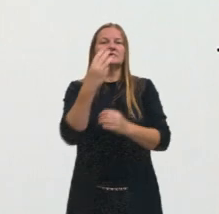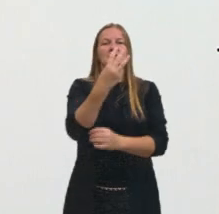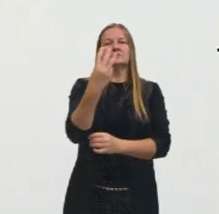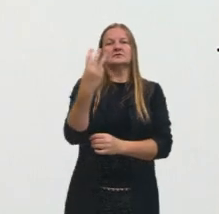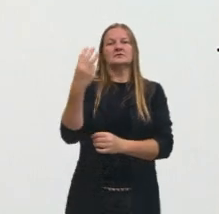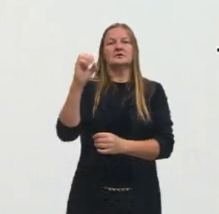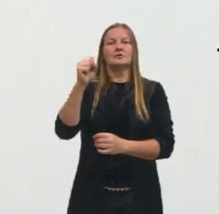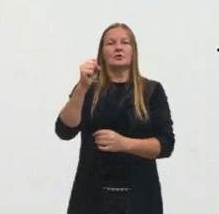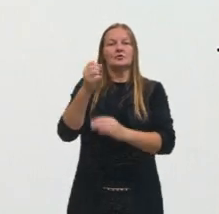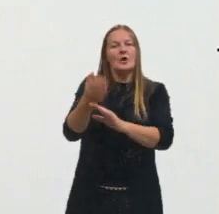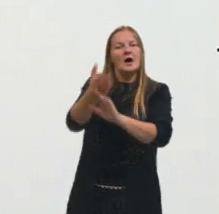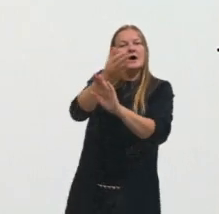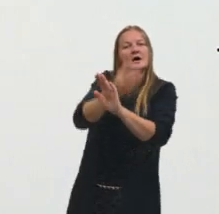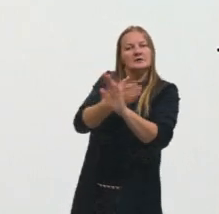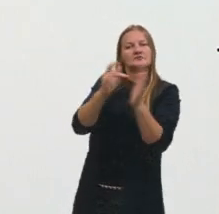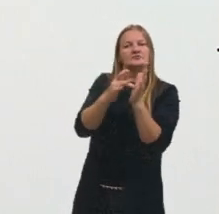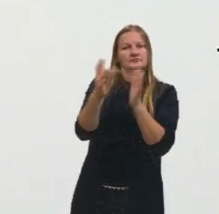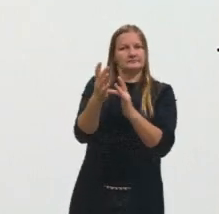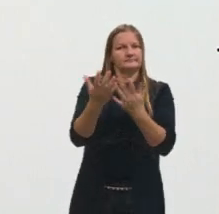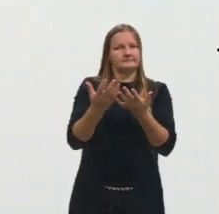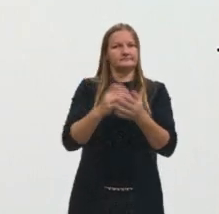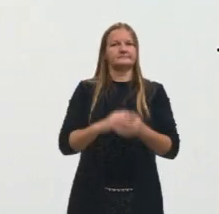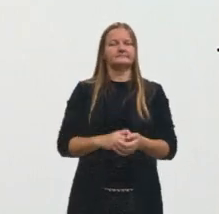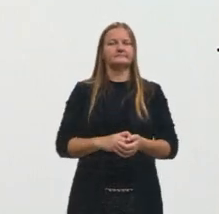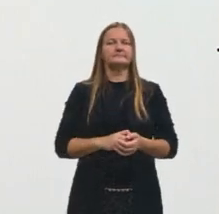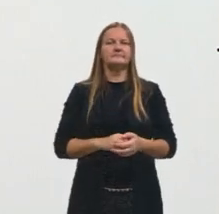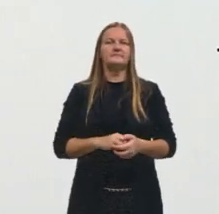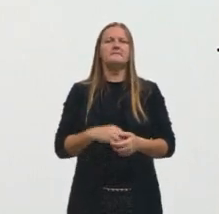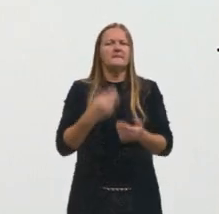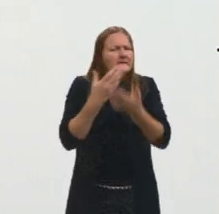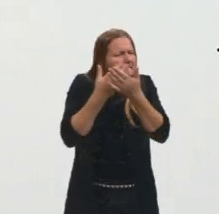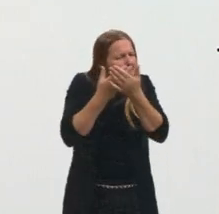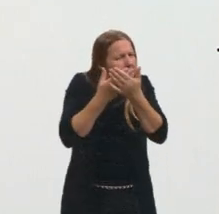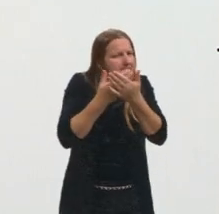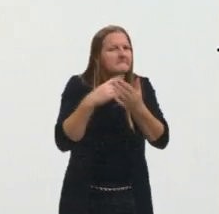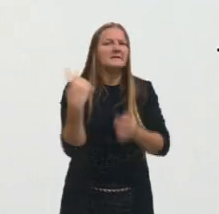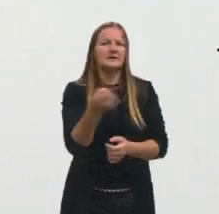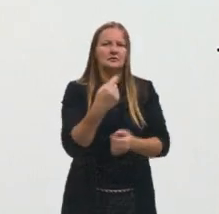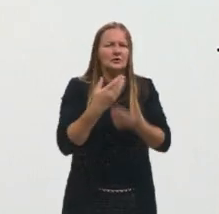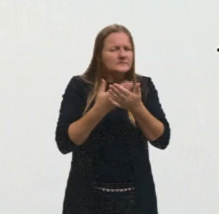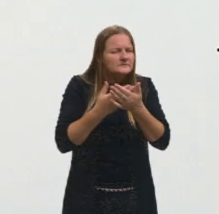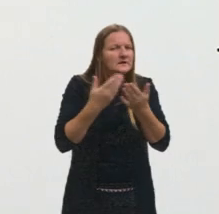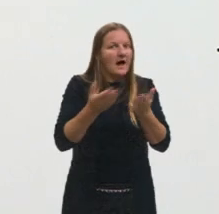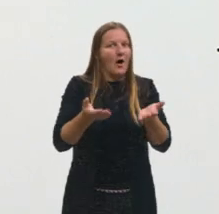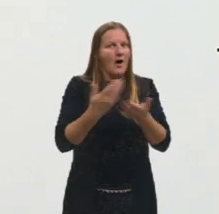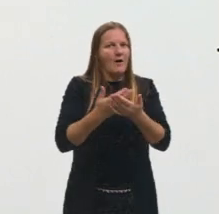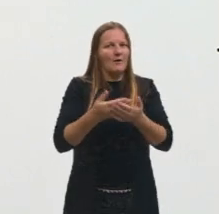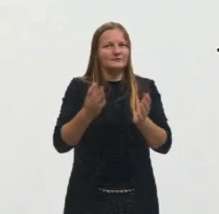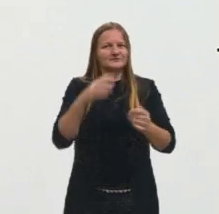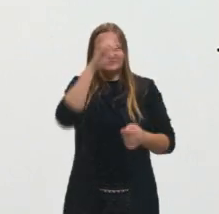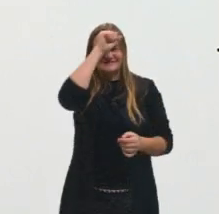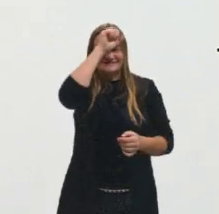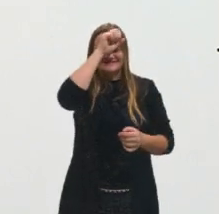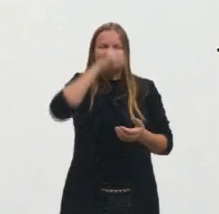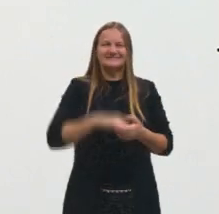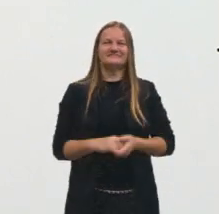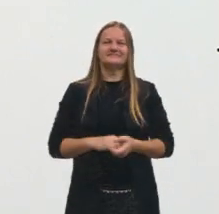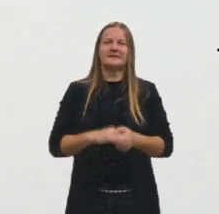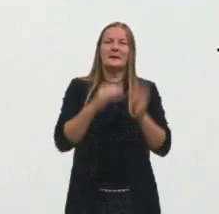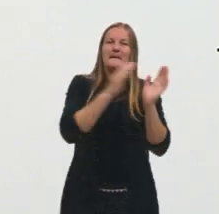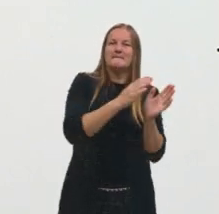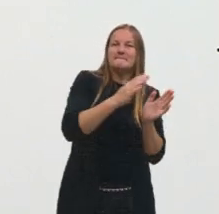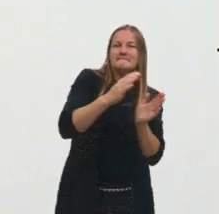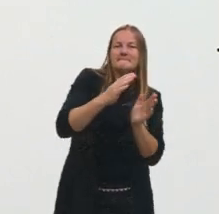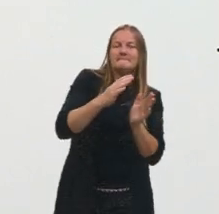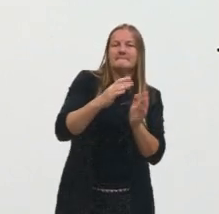338 antes de Cristo que é um período que a gente vai estudar vai falar um pouquinho aqui na nossa aula e foi um período que ao mesmo